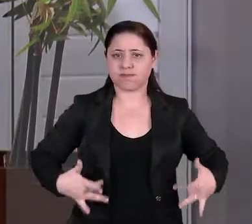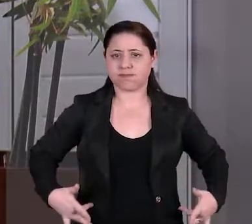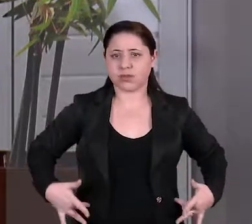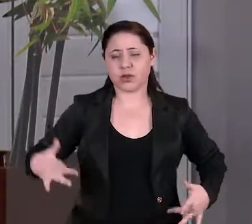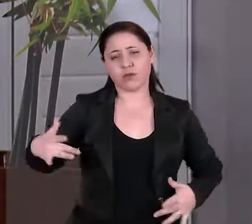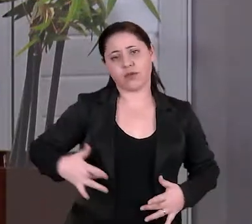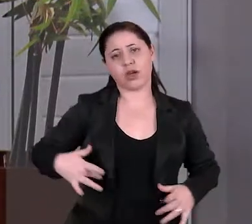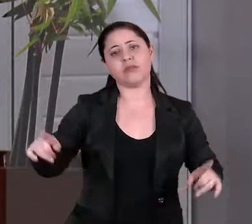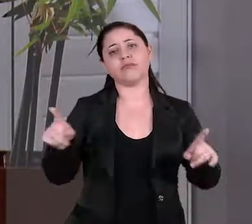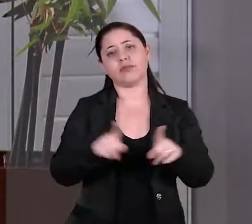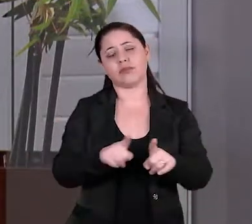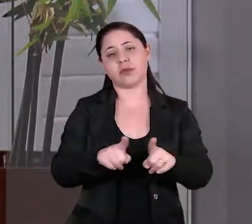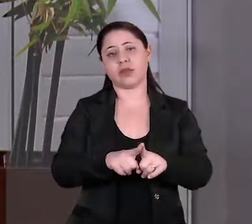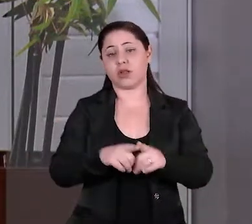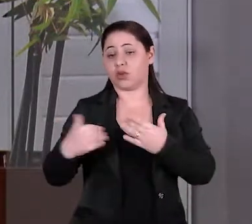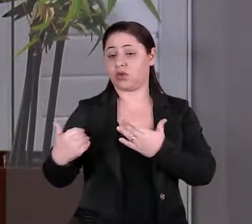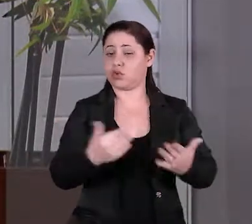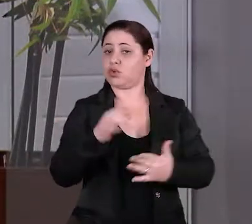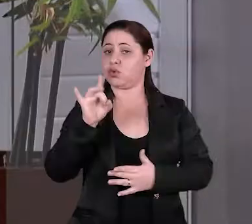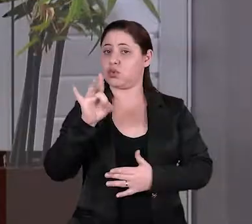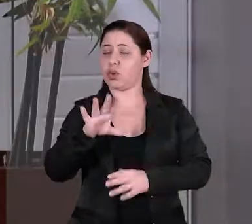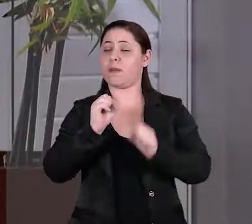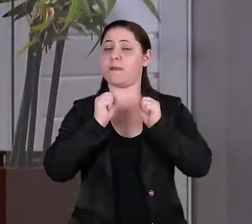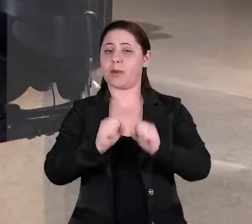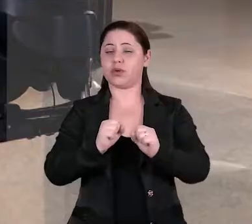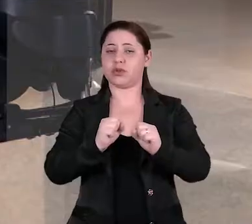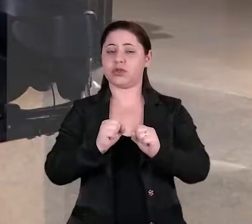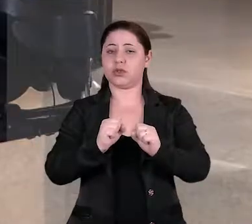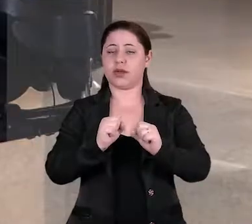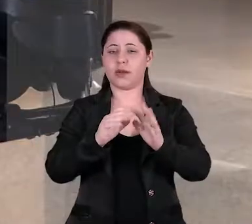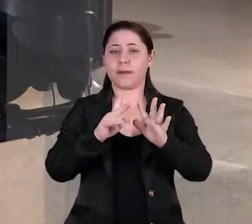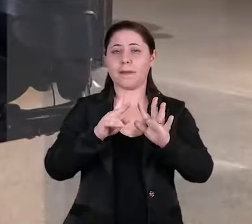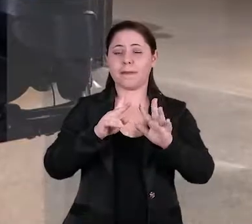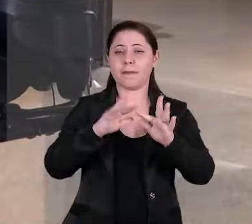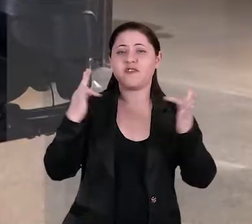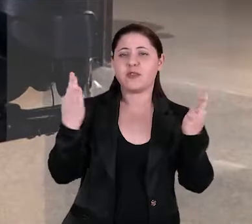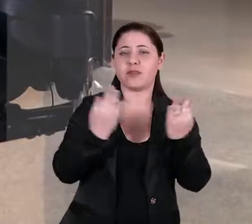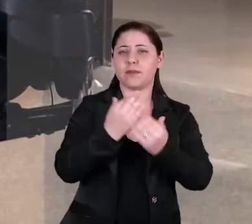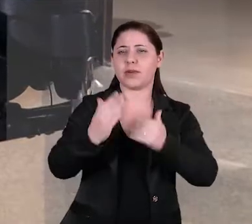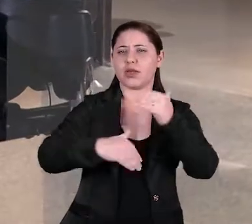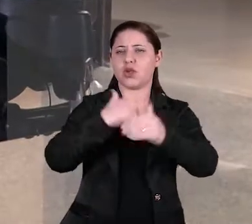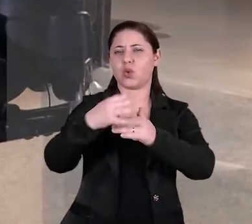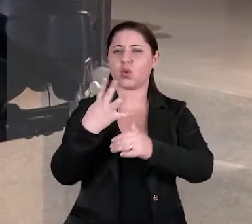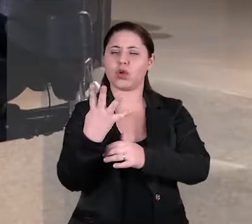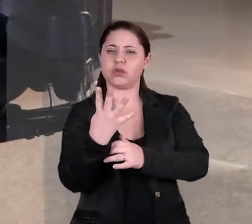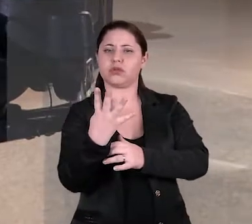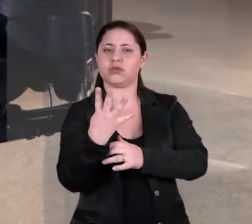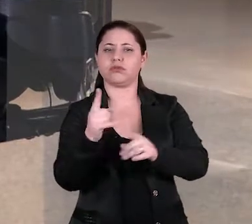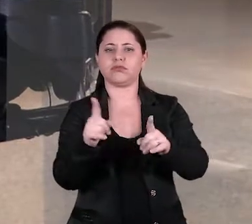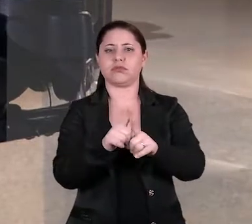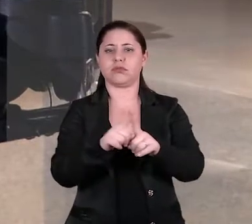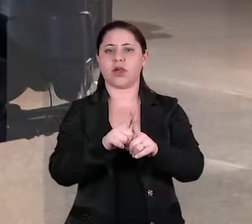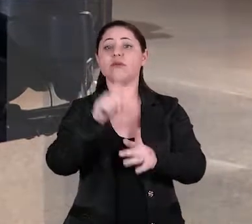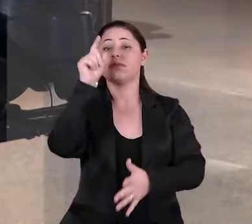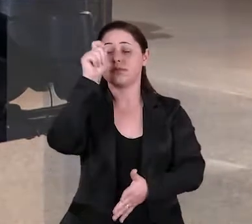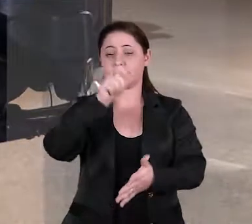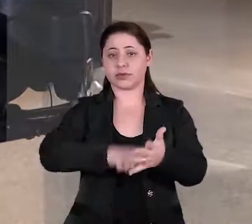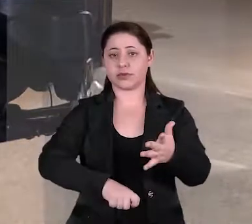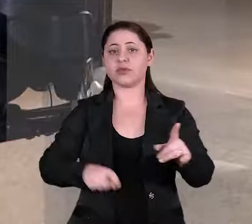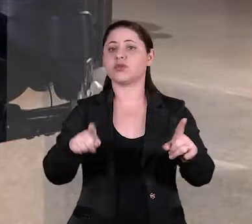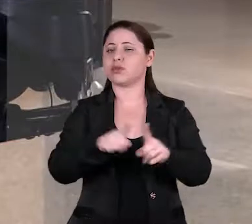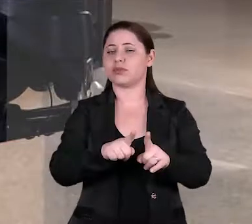rins. Lembrando que essa doação ela só pode acontecer para parentes até 4º grau, né? E isso mediante